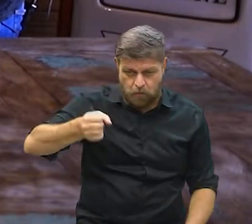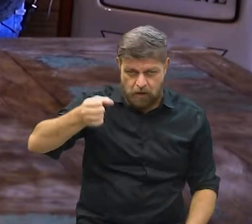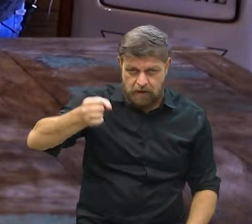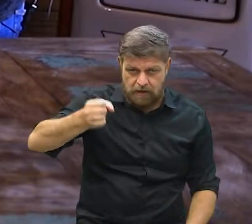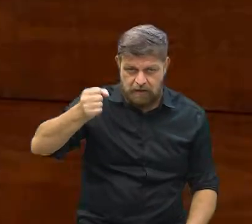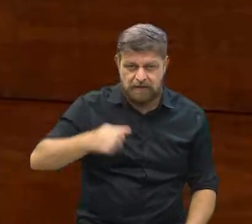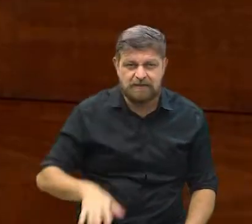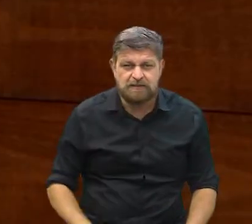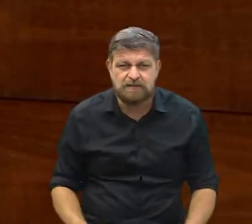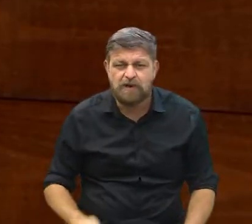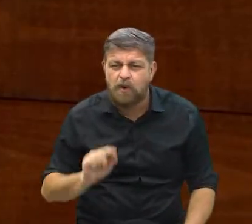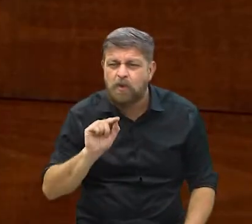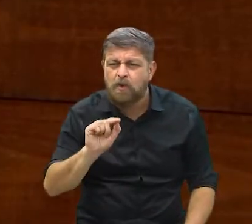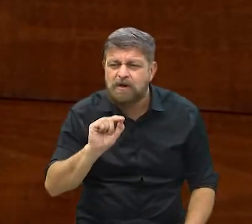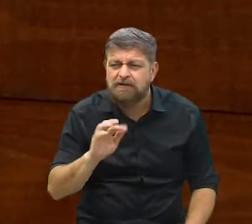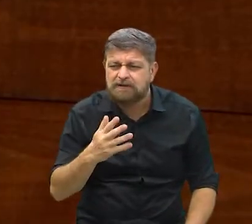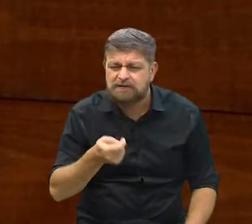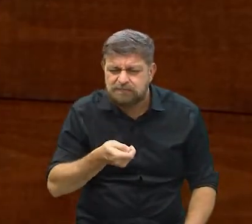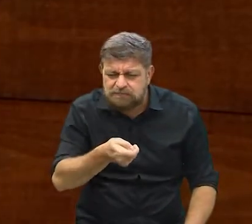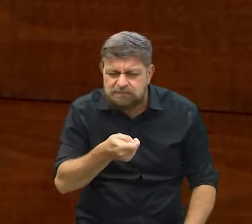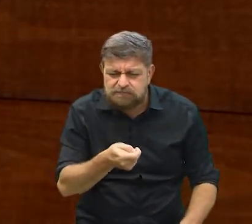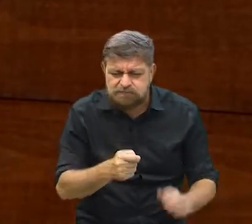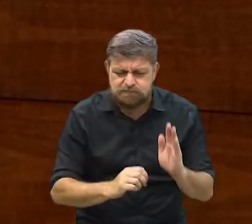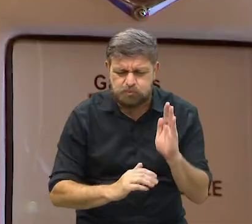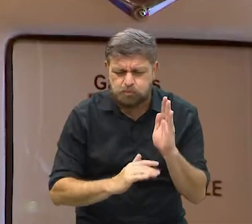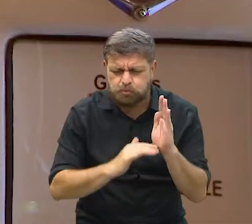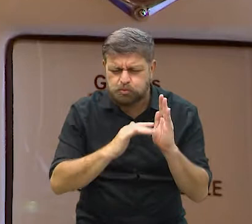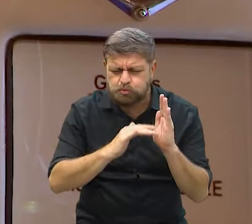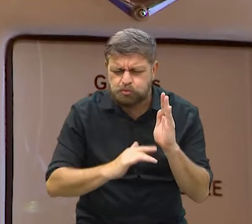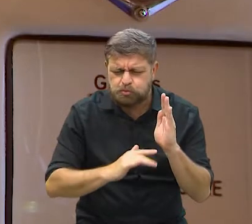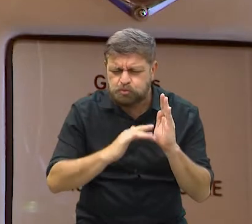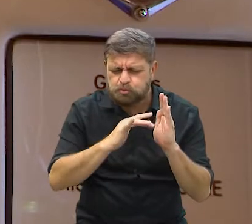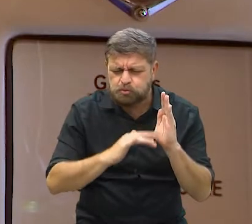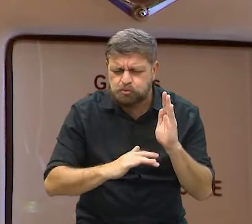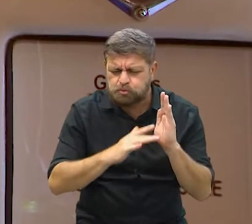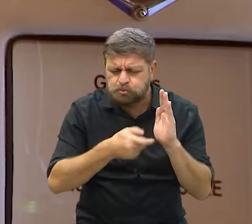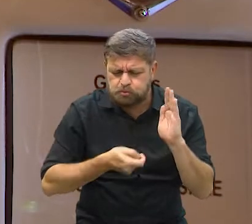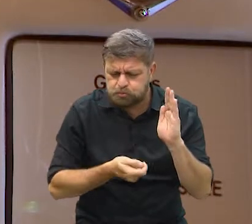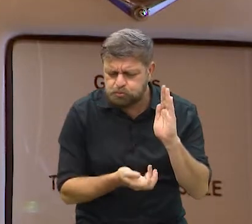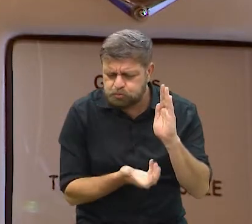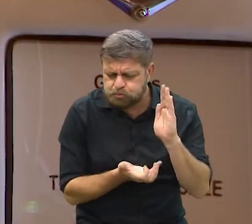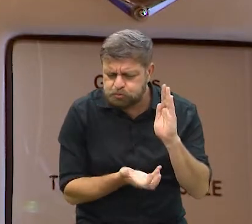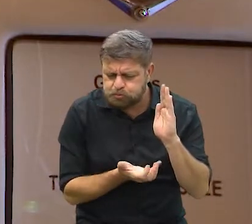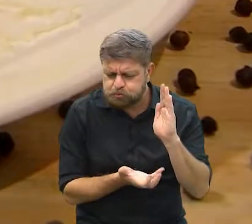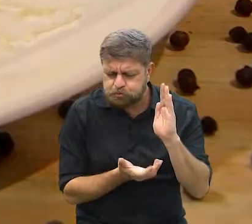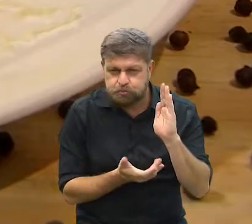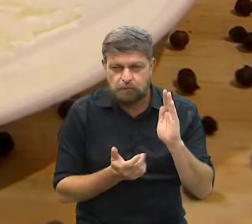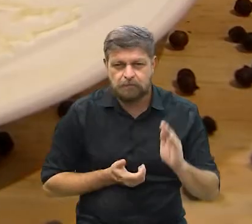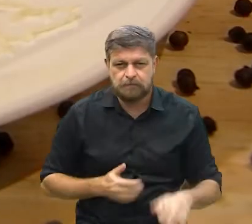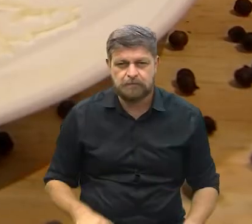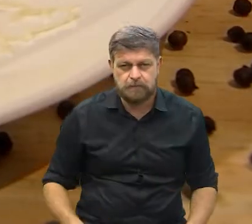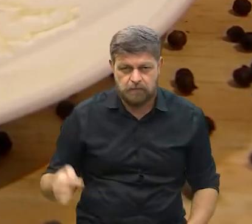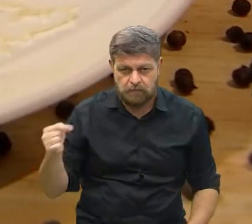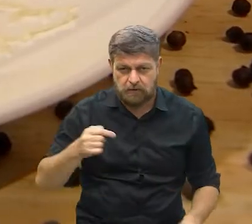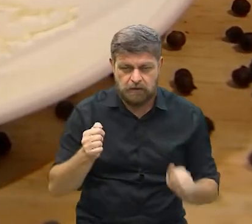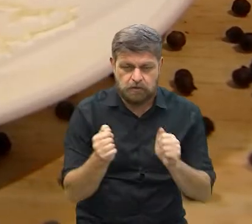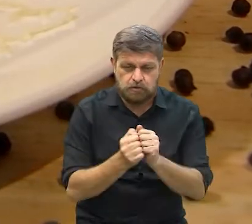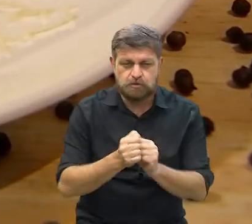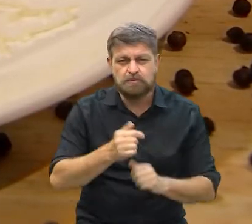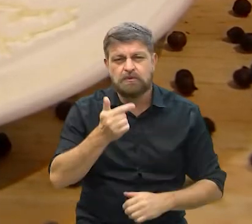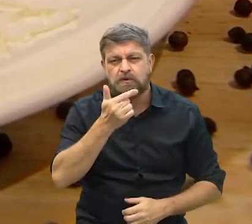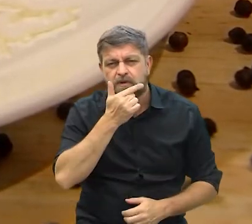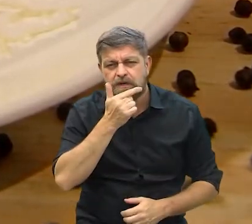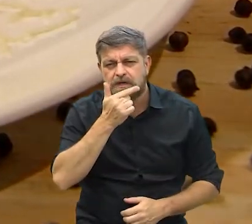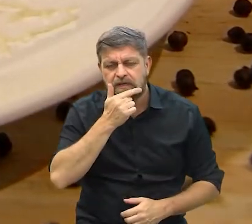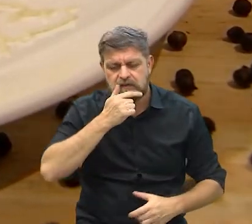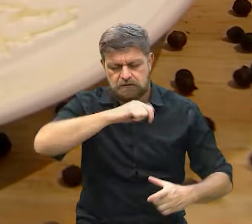e vai chegar numa fervura esse Não chega a leite. fervura o leite, né? A gente adiciona ali o queijo,